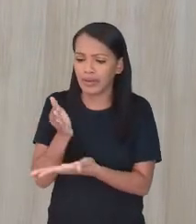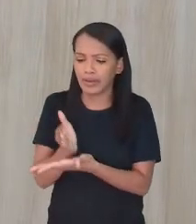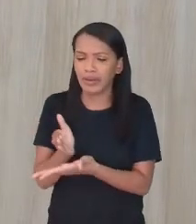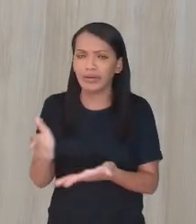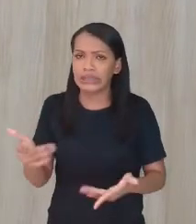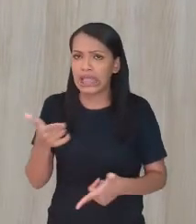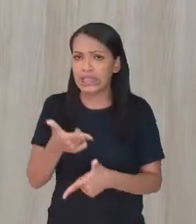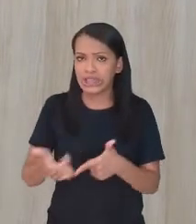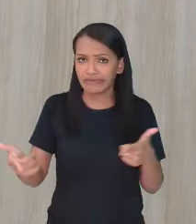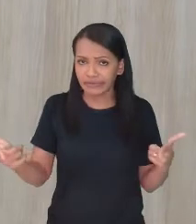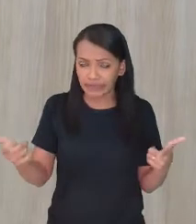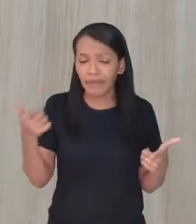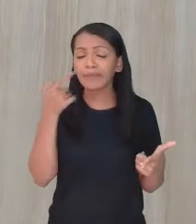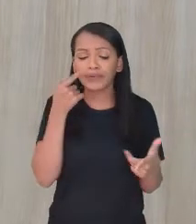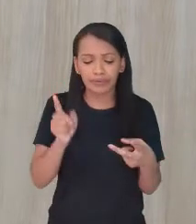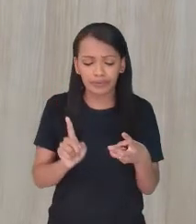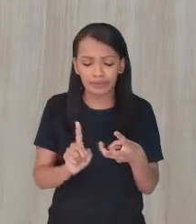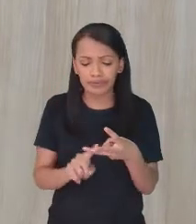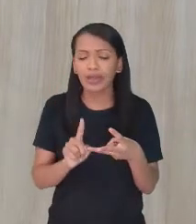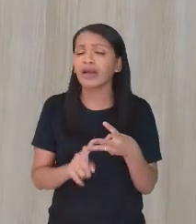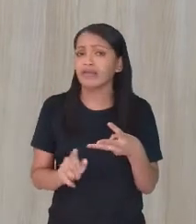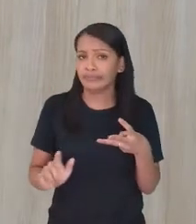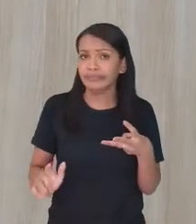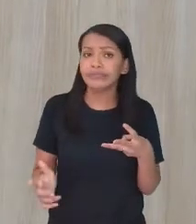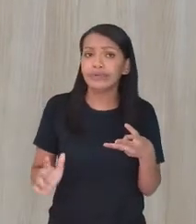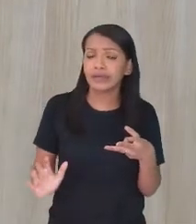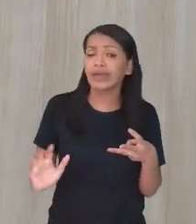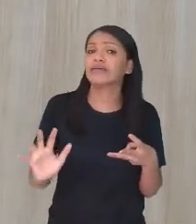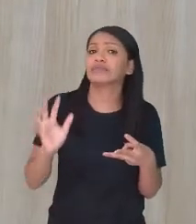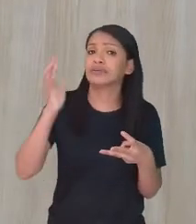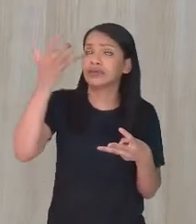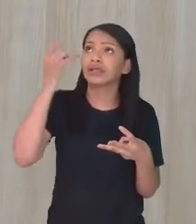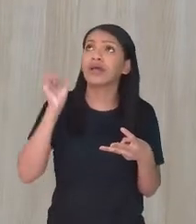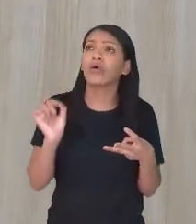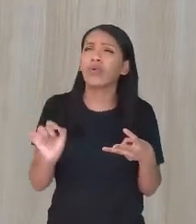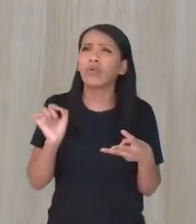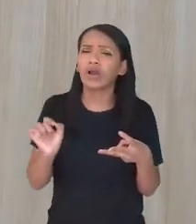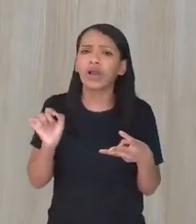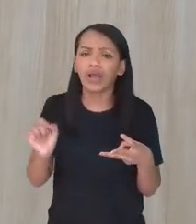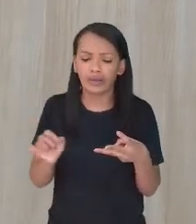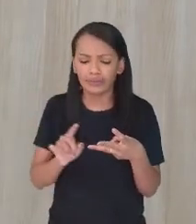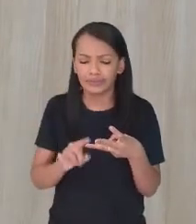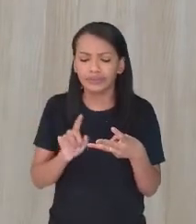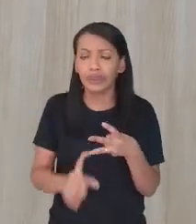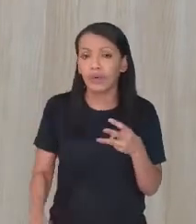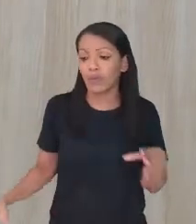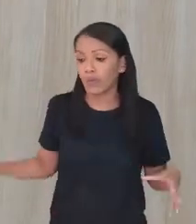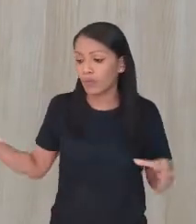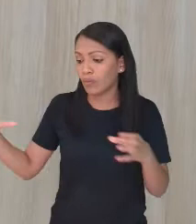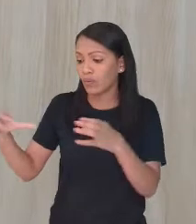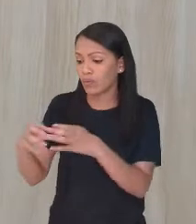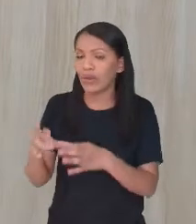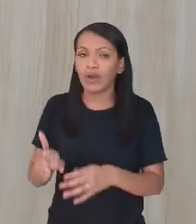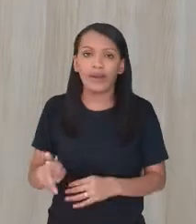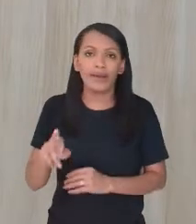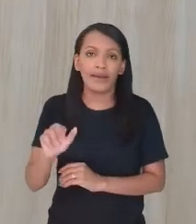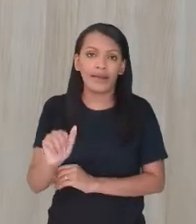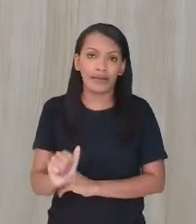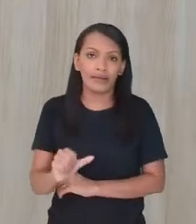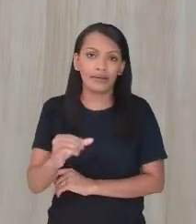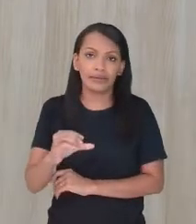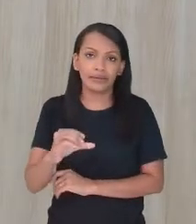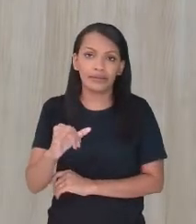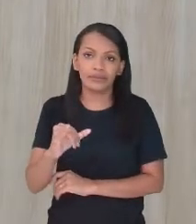número inteiro. Surgiu um outro problema, e aí, para resolver esse problema, surgiu o conjunto dos números racionais, que são os